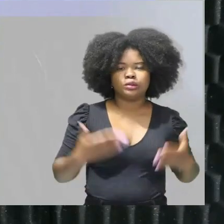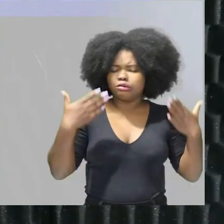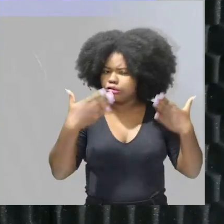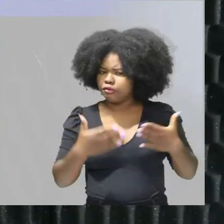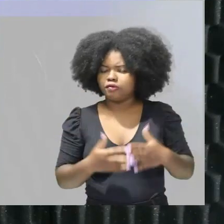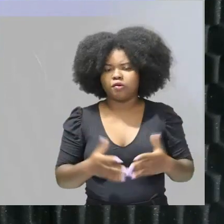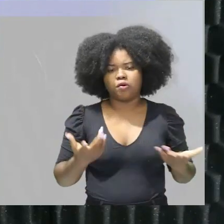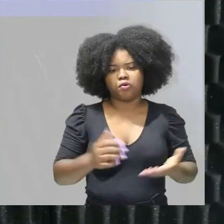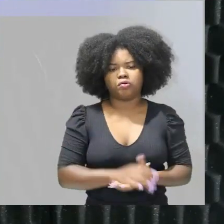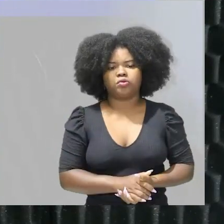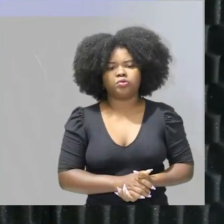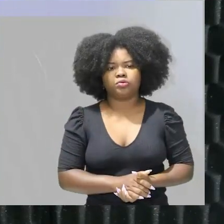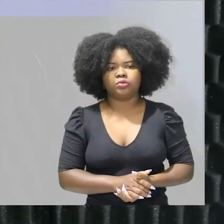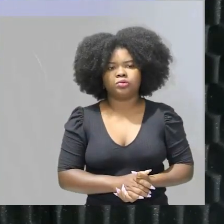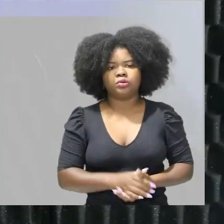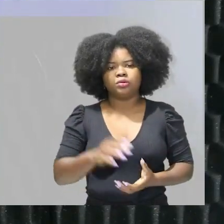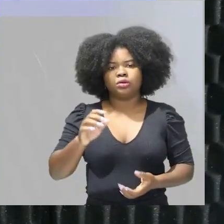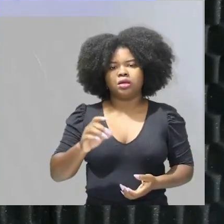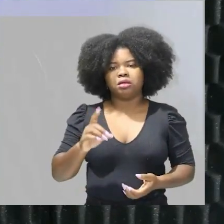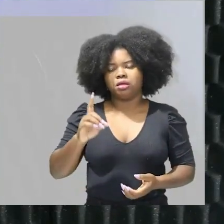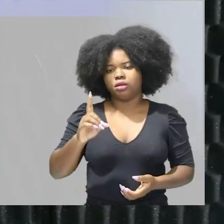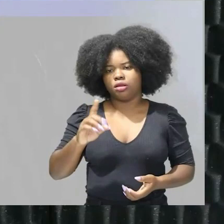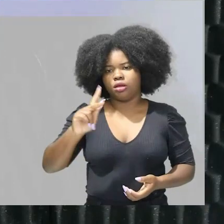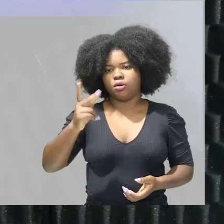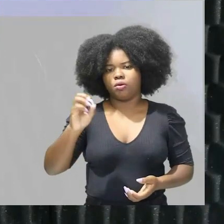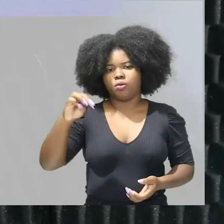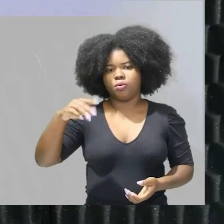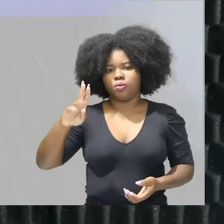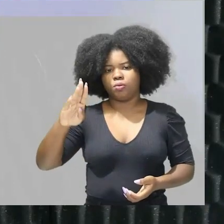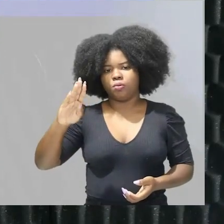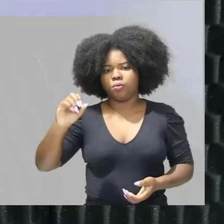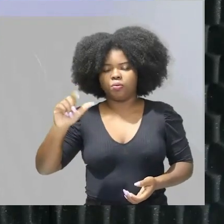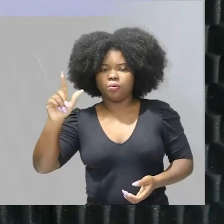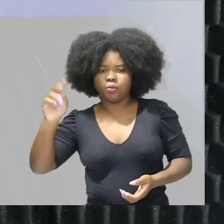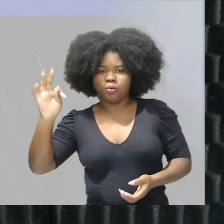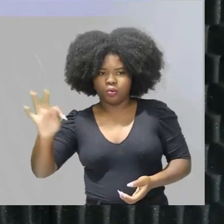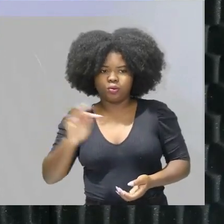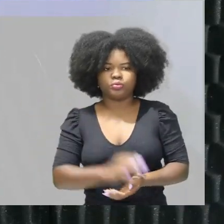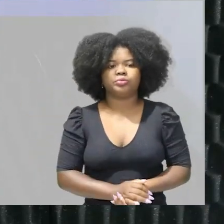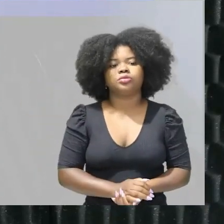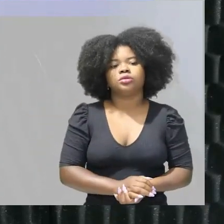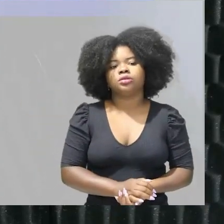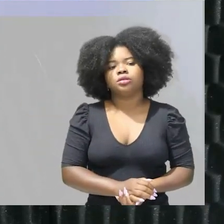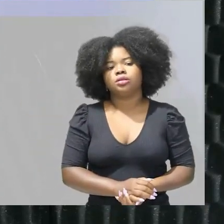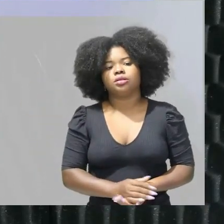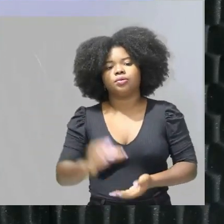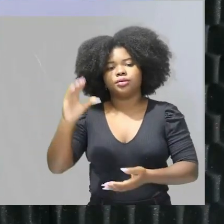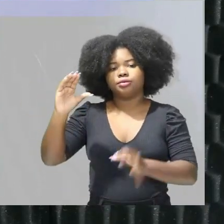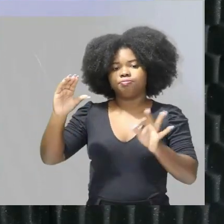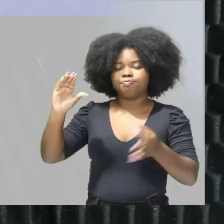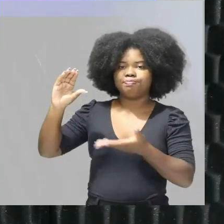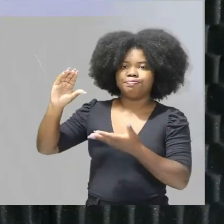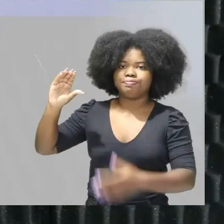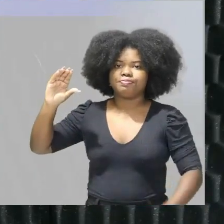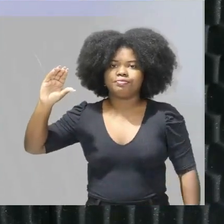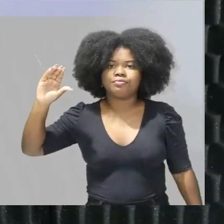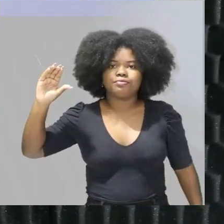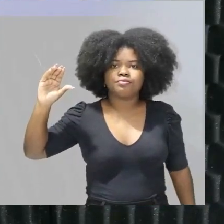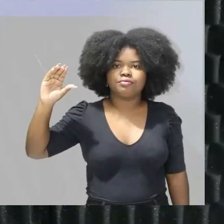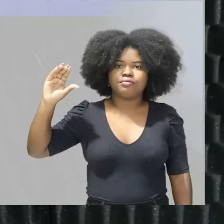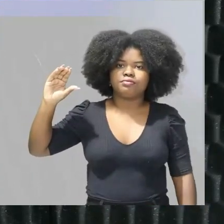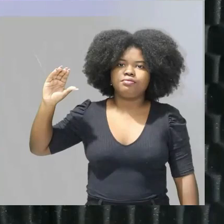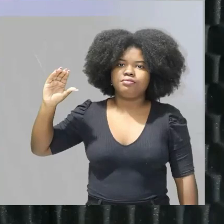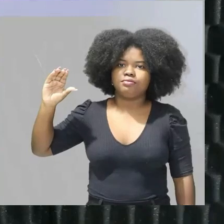do mundo da qual bô está ali assentado nós vamos aqui ficar então com a letra C do racionalismo cartesiano